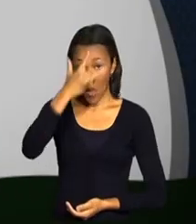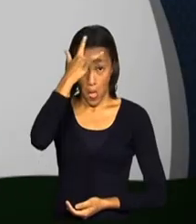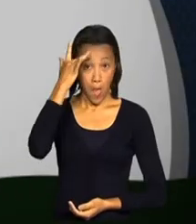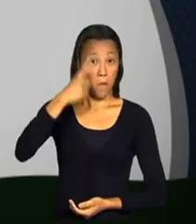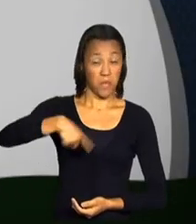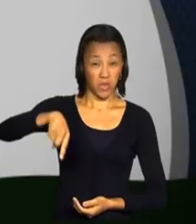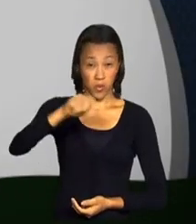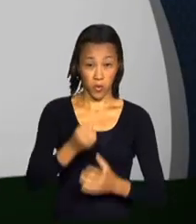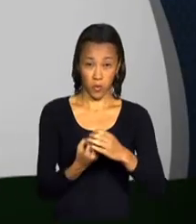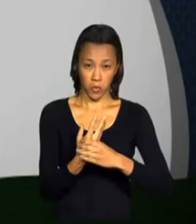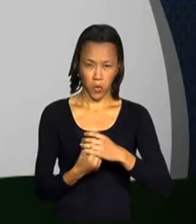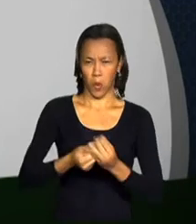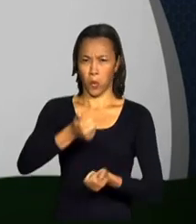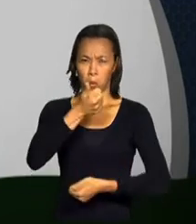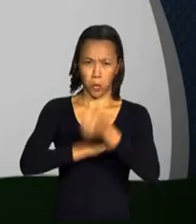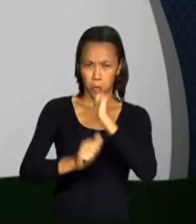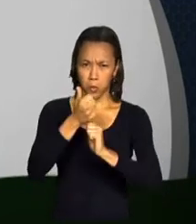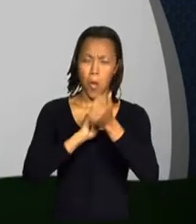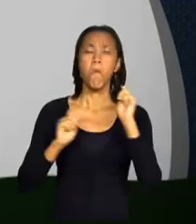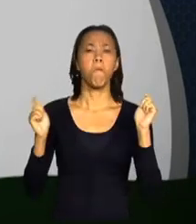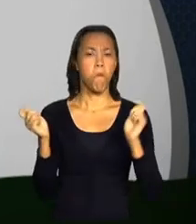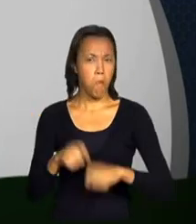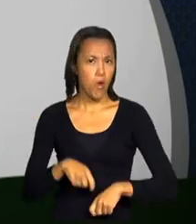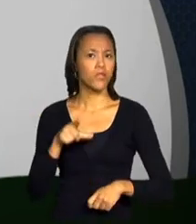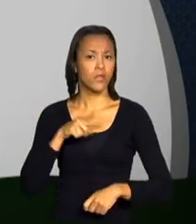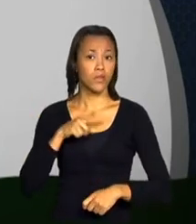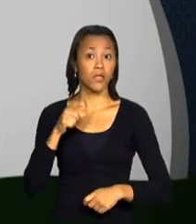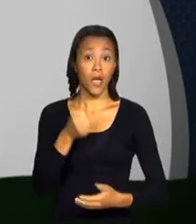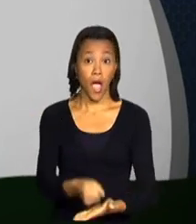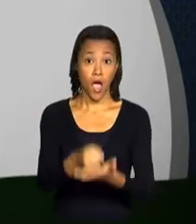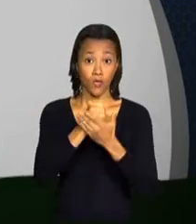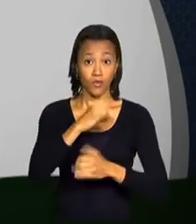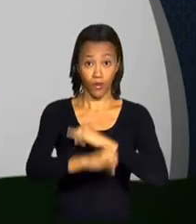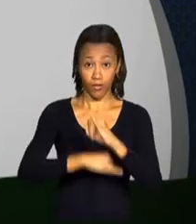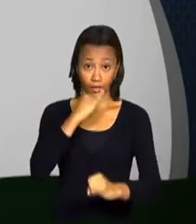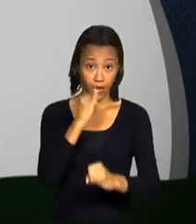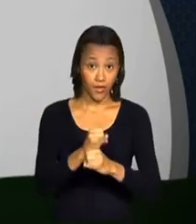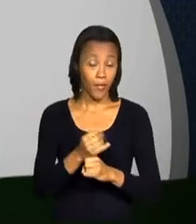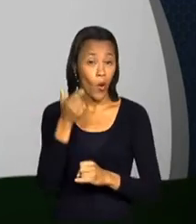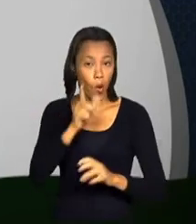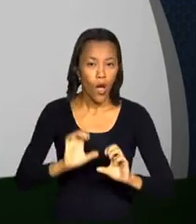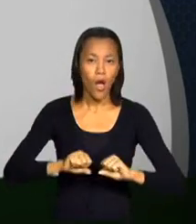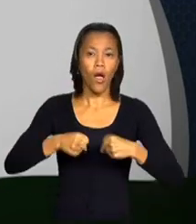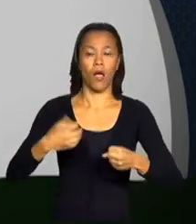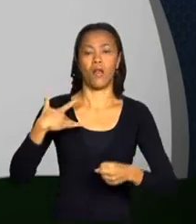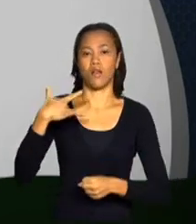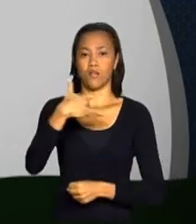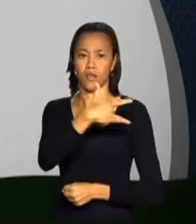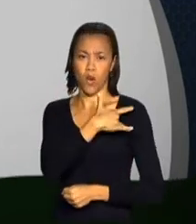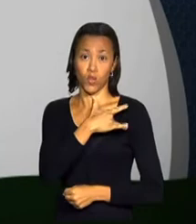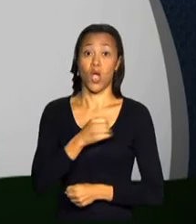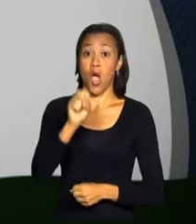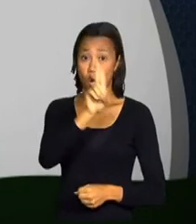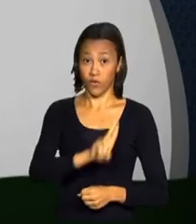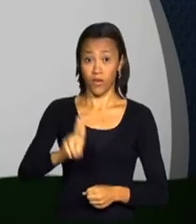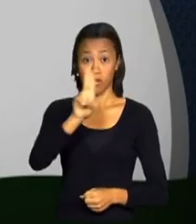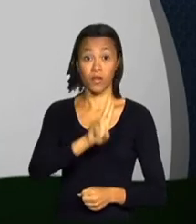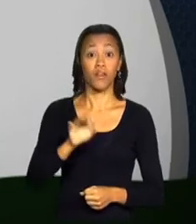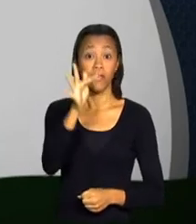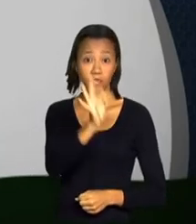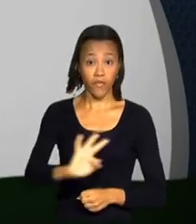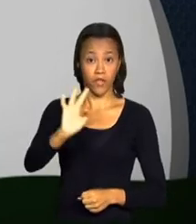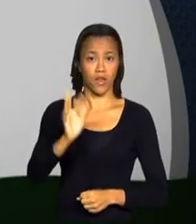Pessoas que exageram no consumo de álcool podem contar agora com a ajuda da internet para recuperar a saúde. A Universidade Federal de São